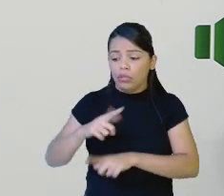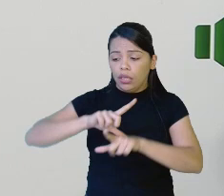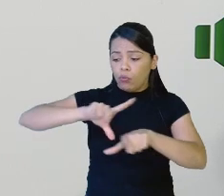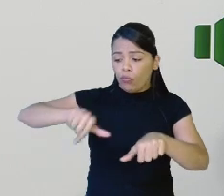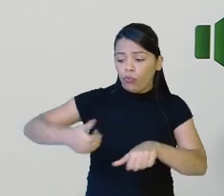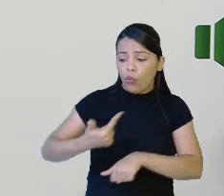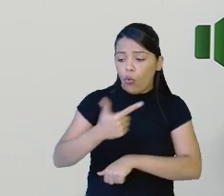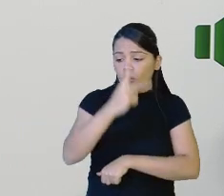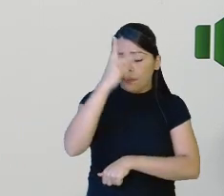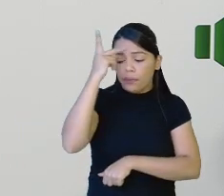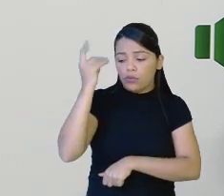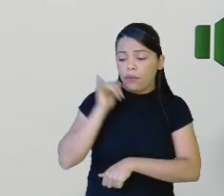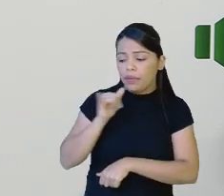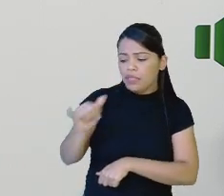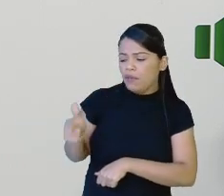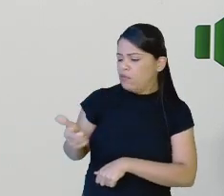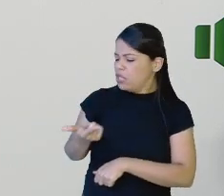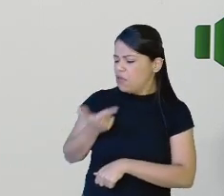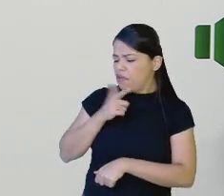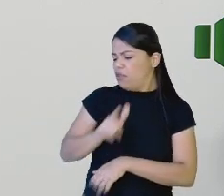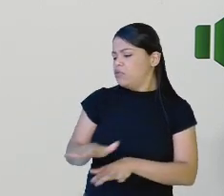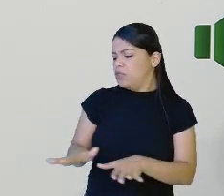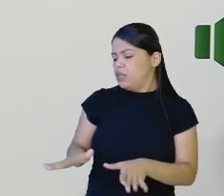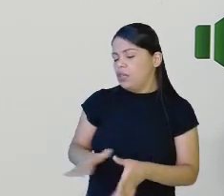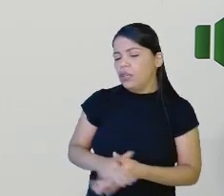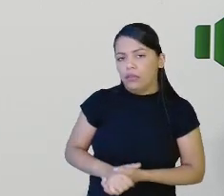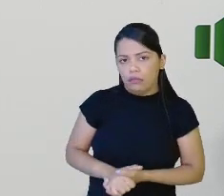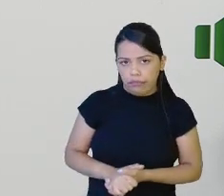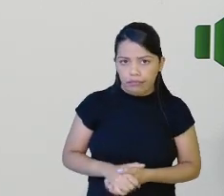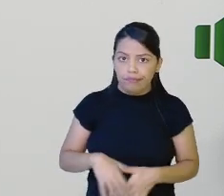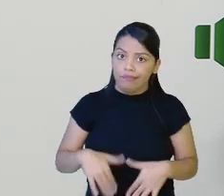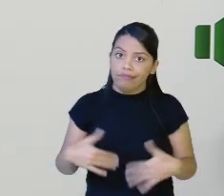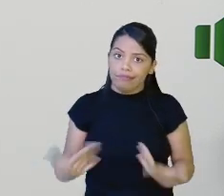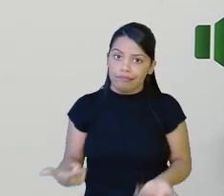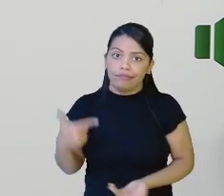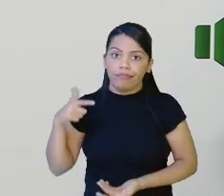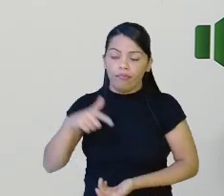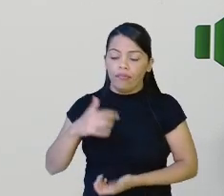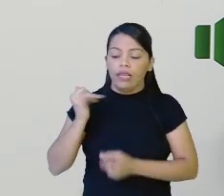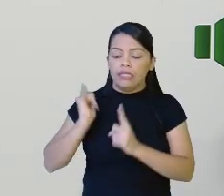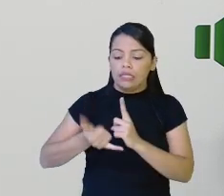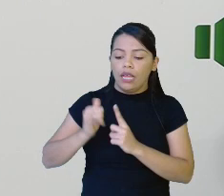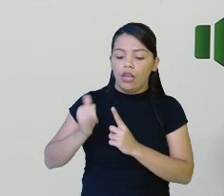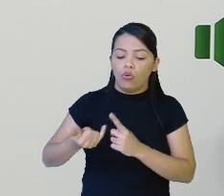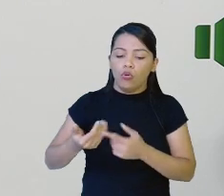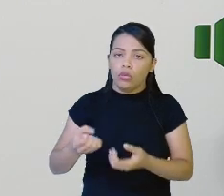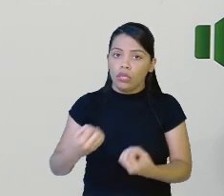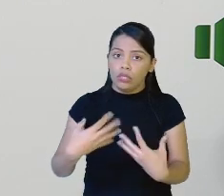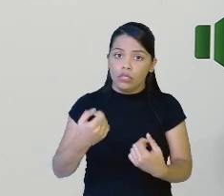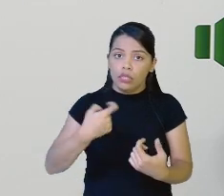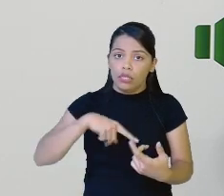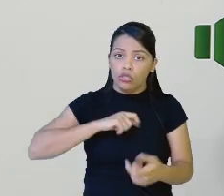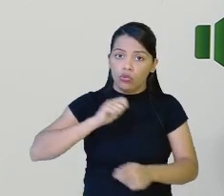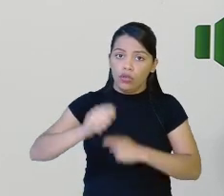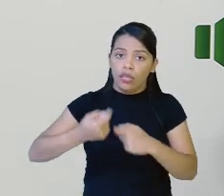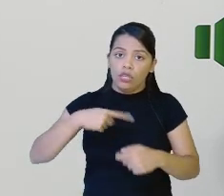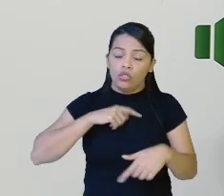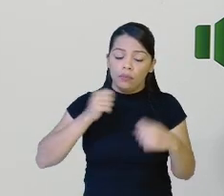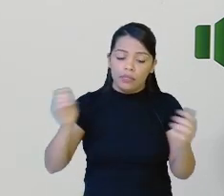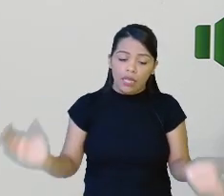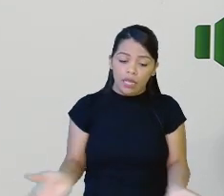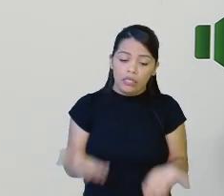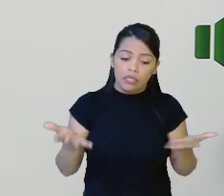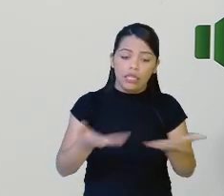junto para dizer que ele não conseguiria. Ou seja, essa crônica nos ensina que nós devemos incentivar as